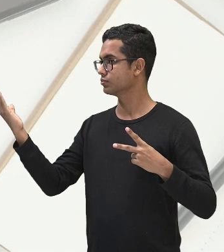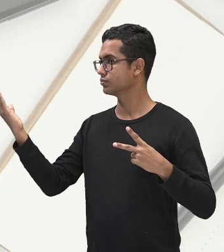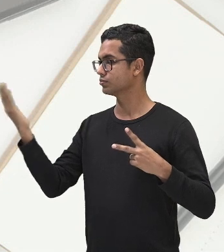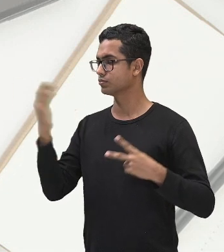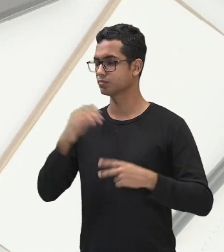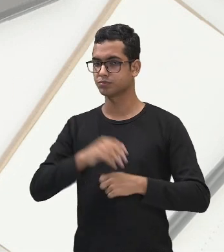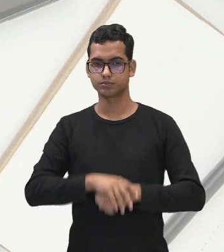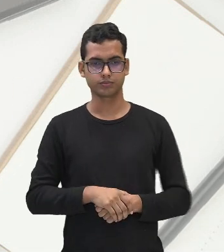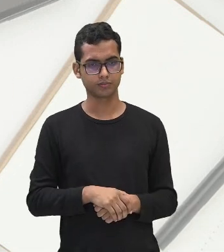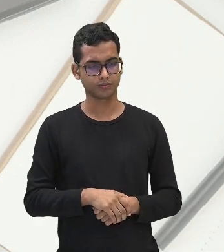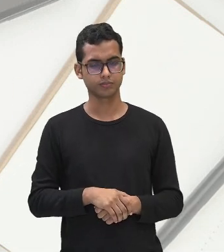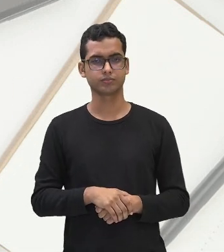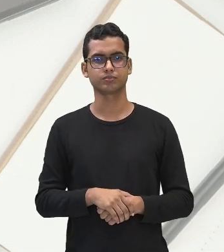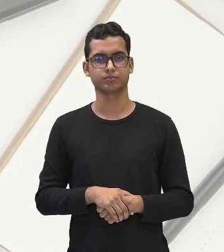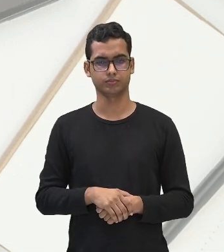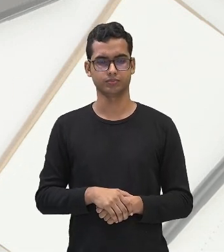falando